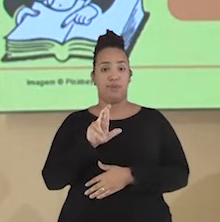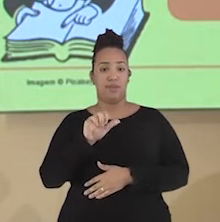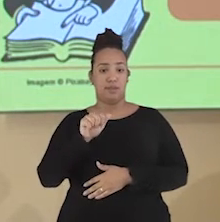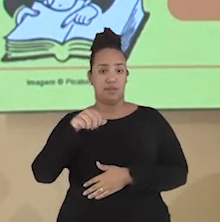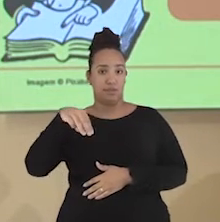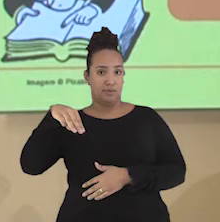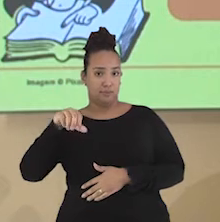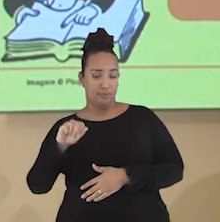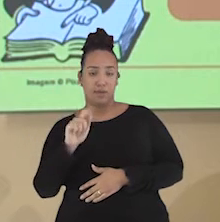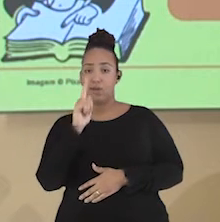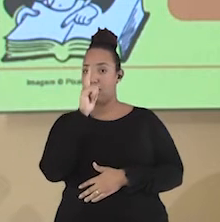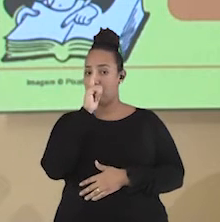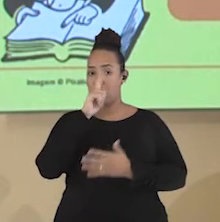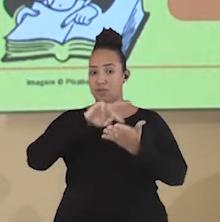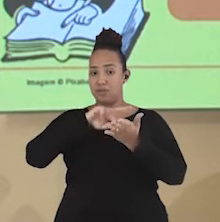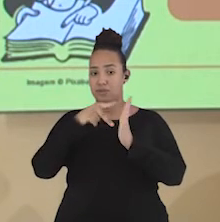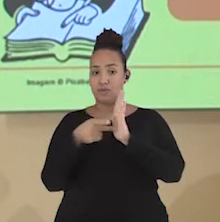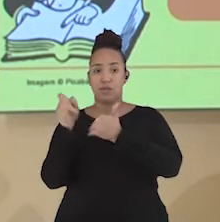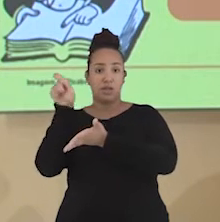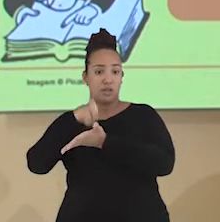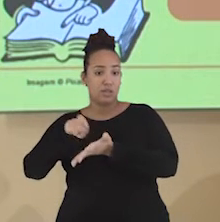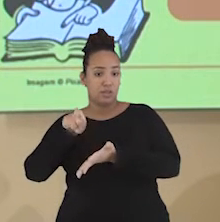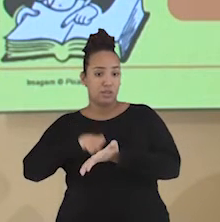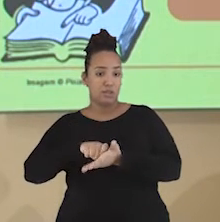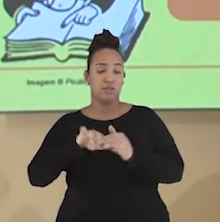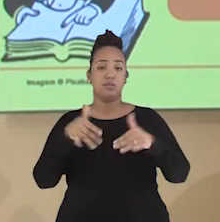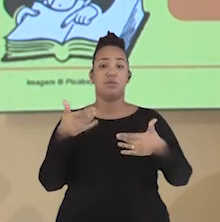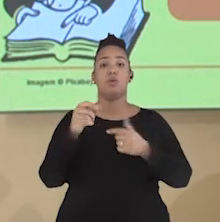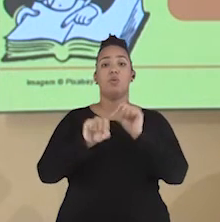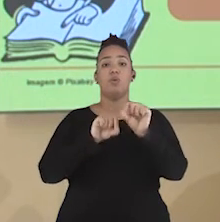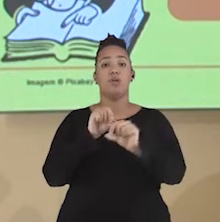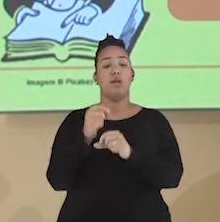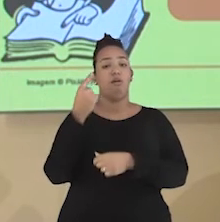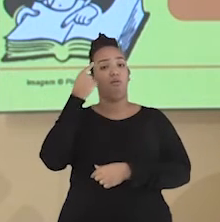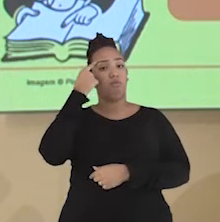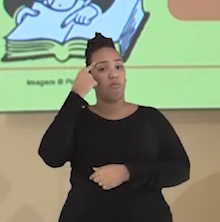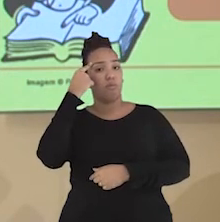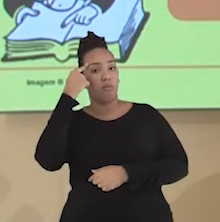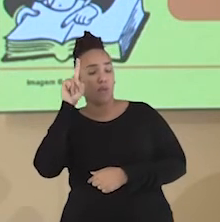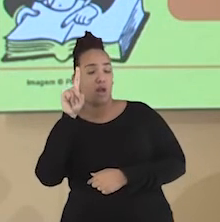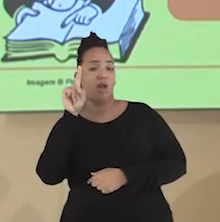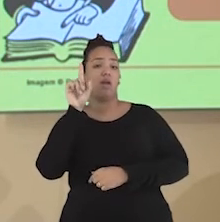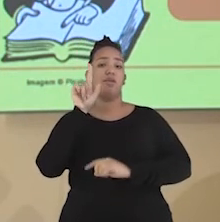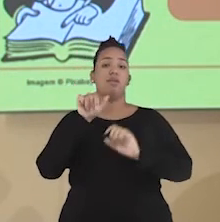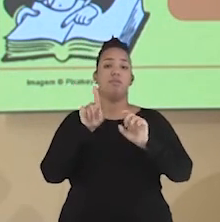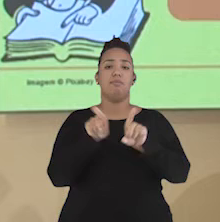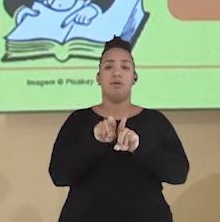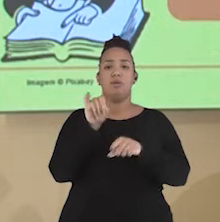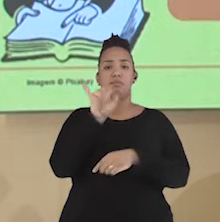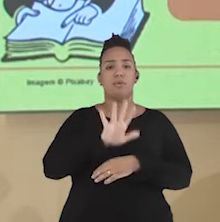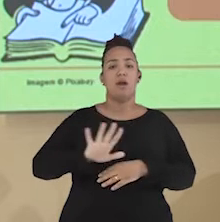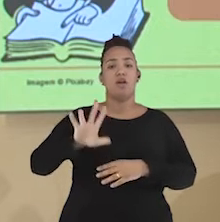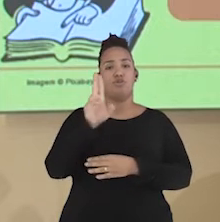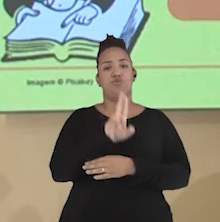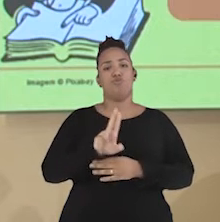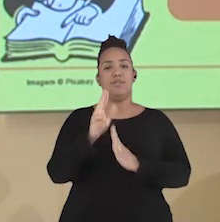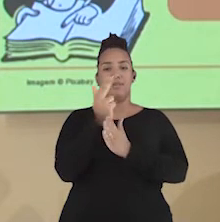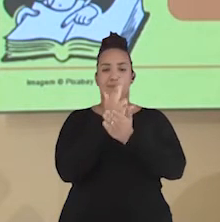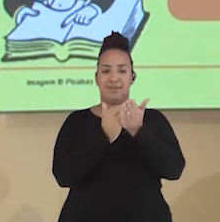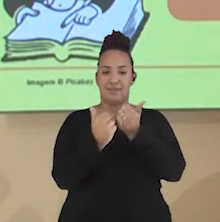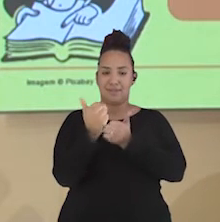Pictograma, então, é um símbolo que representa um objeto, ideias, figuras ou um conceito por meio de desenhos. E